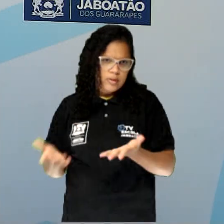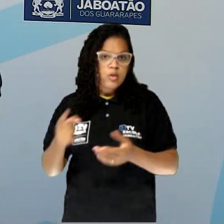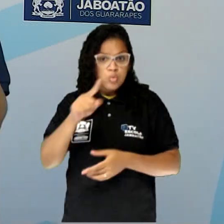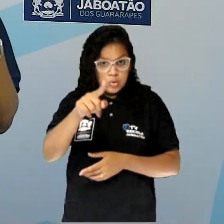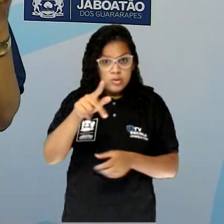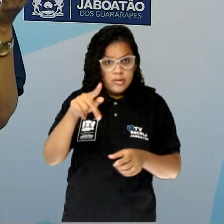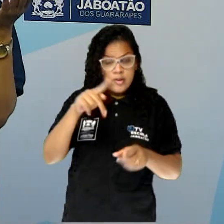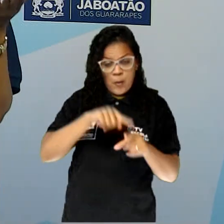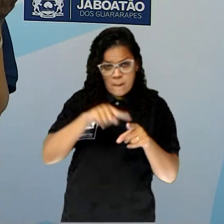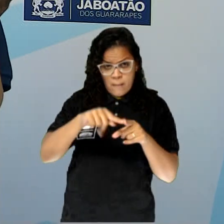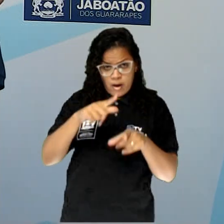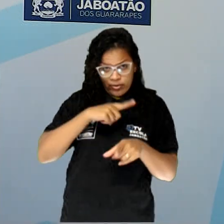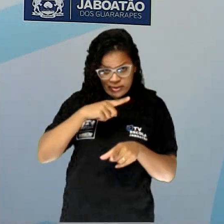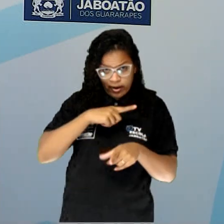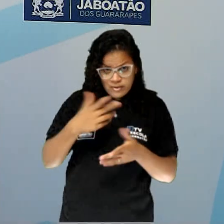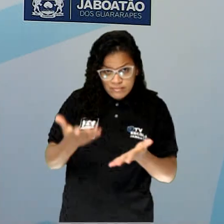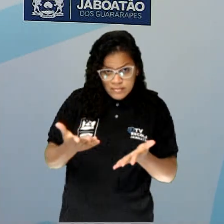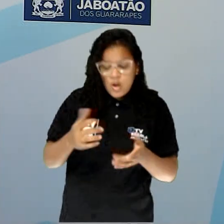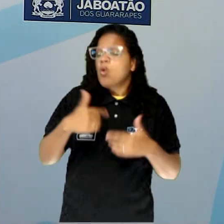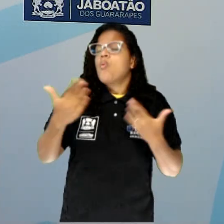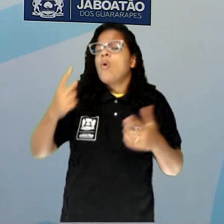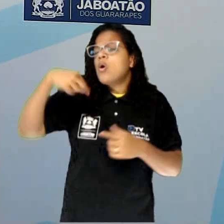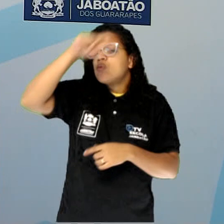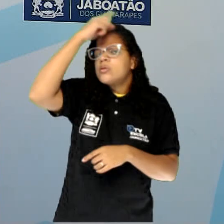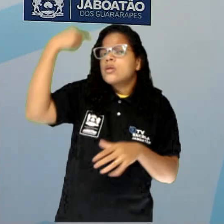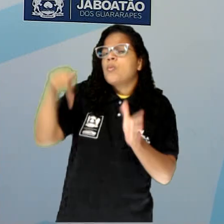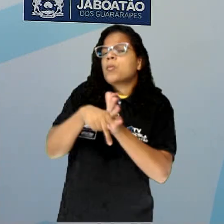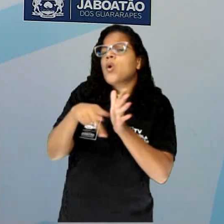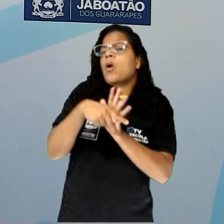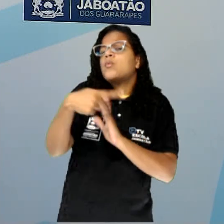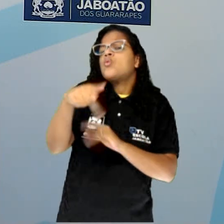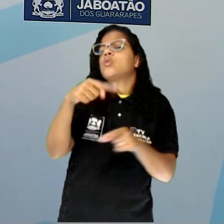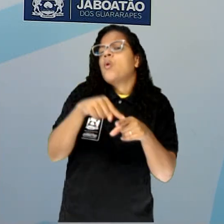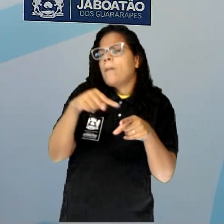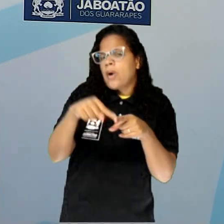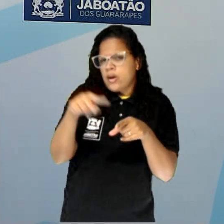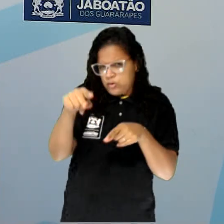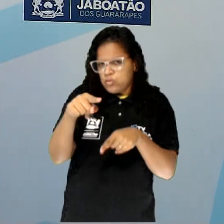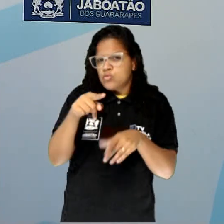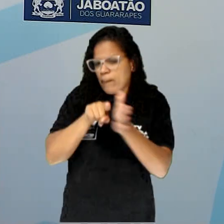tem? Qual santo padroeiro no teu bairro? Já procurasse